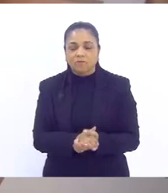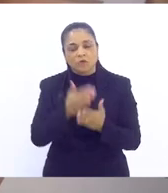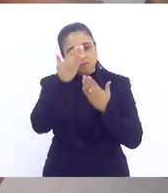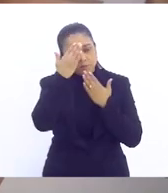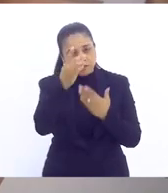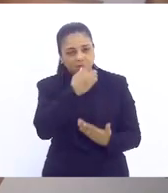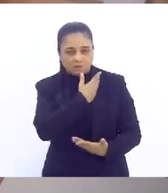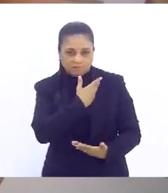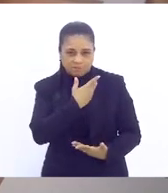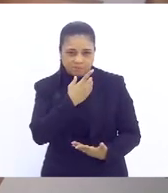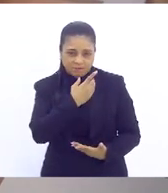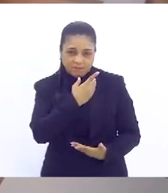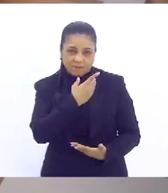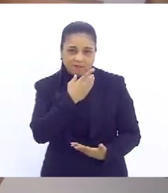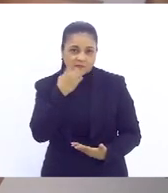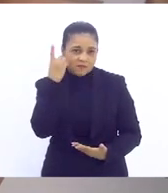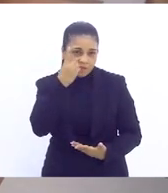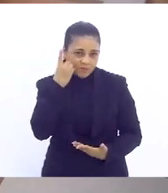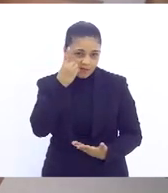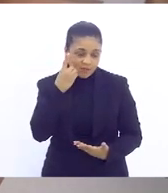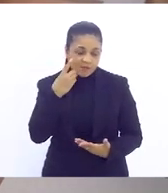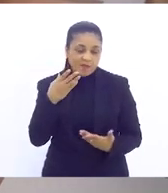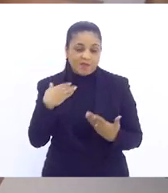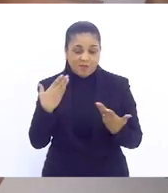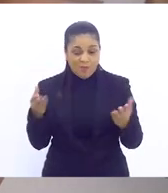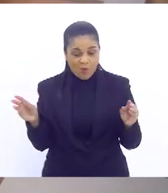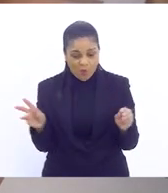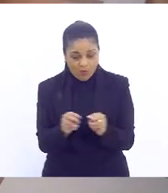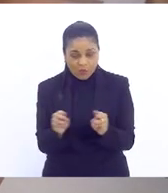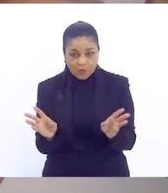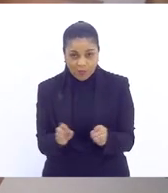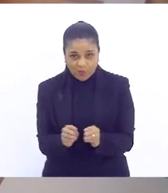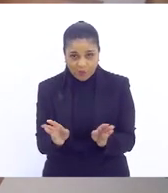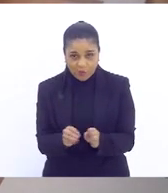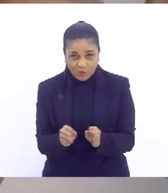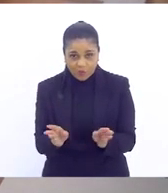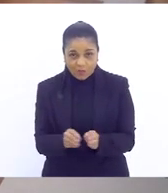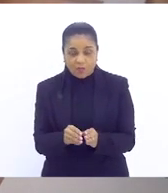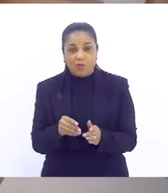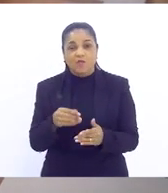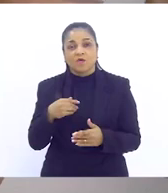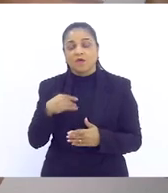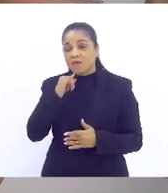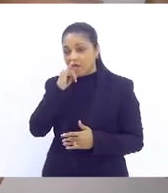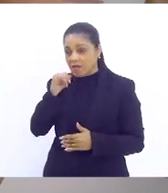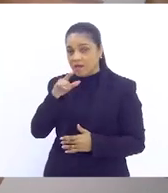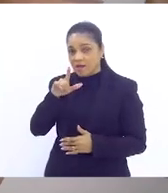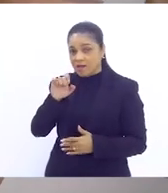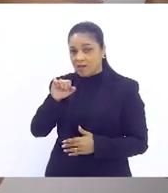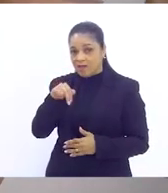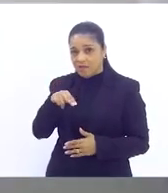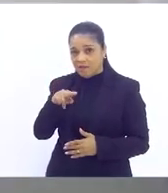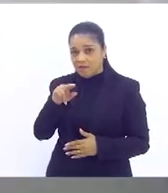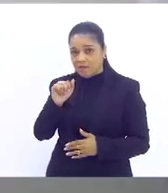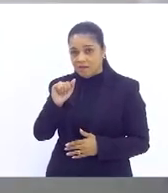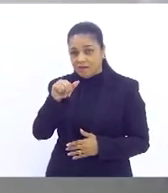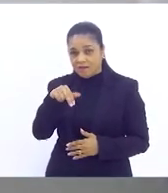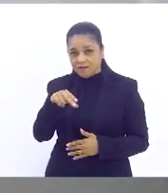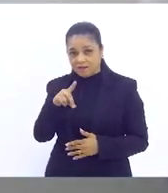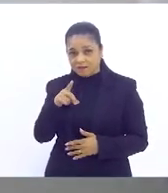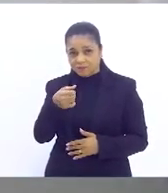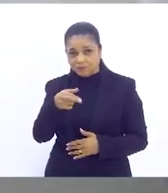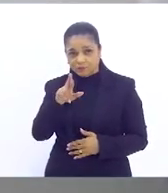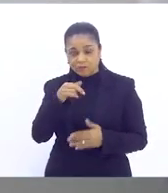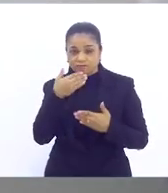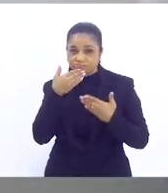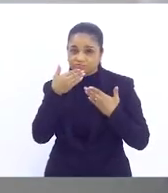então começar para concluir só falando com o Dr Leandro para dizer o seguinte essa esse clamor